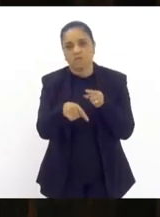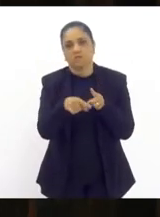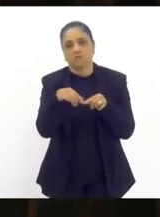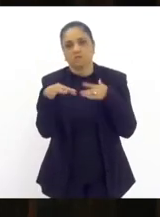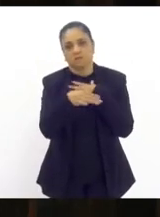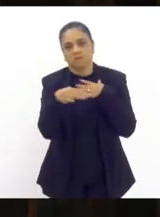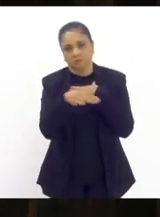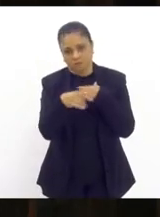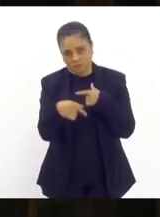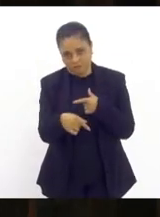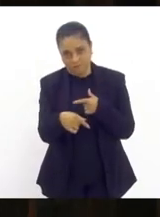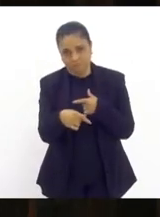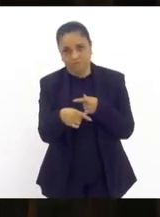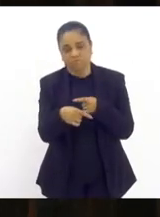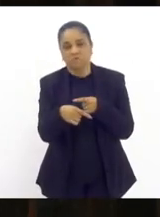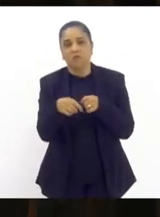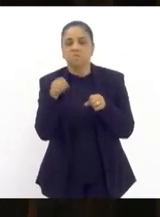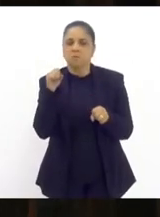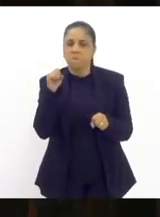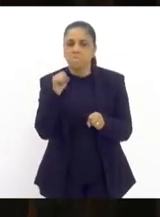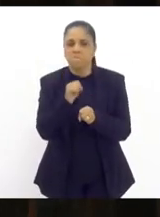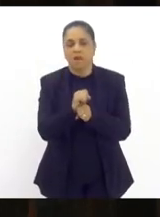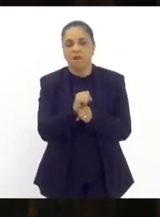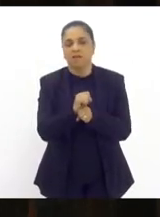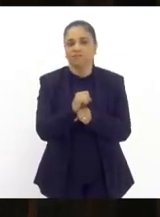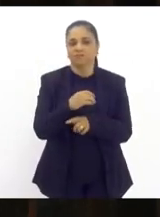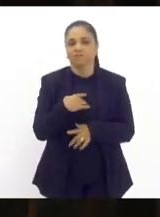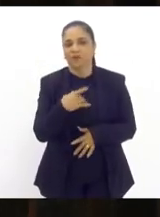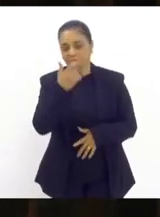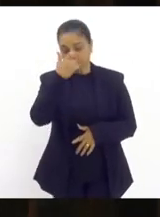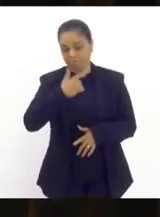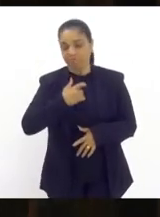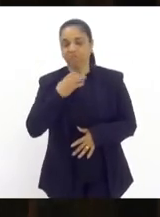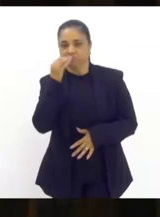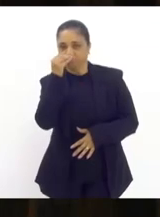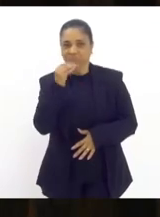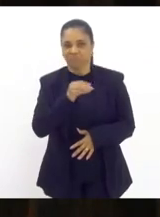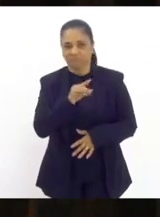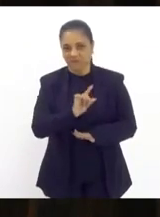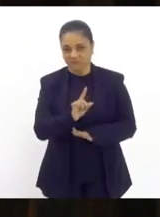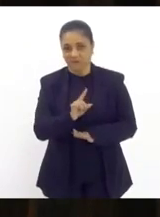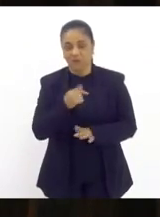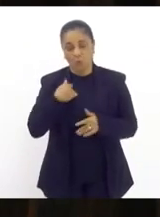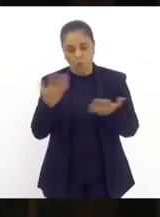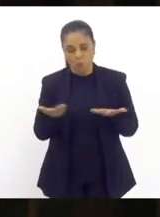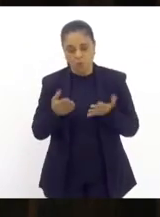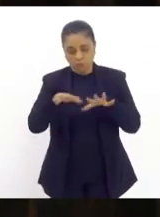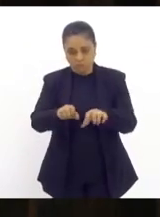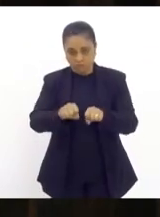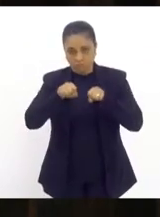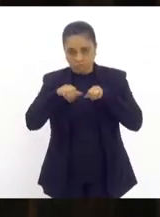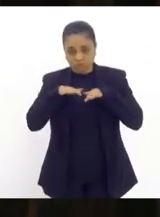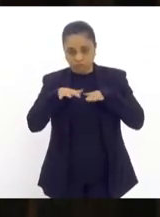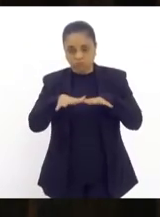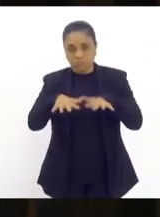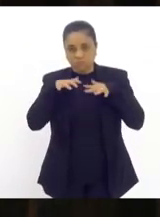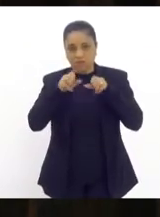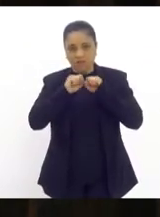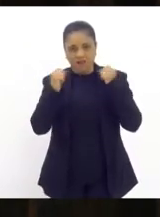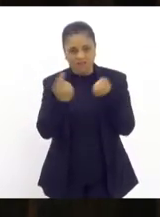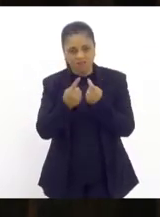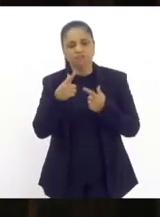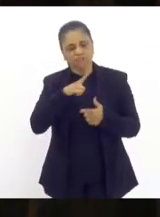nós temos que parar de ser hipócrita hoje nessa alérgica nós temos que mais nós temos é gente para defender